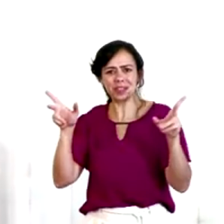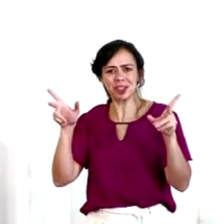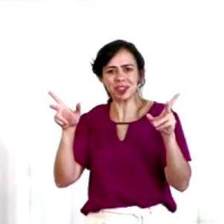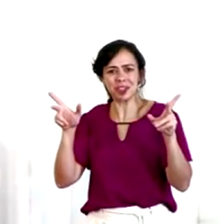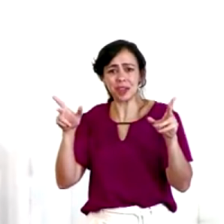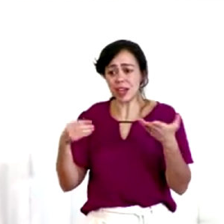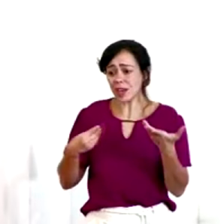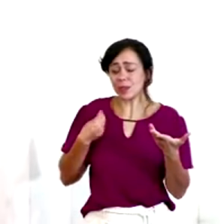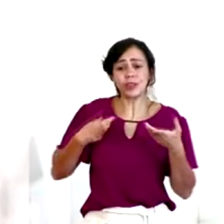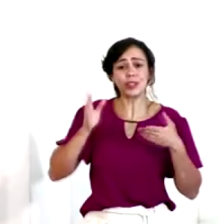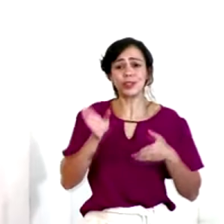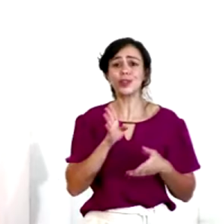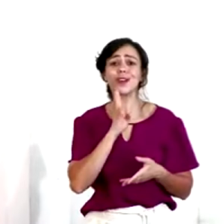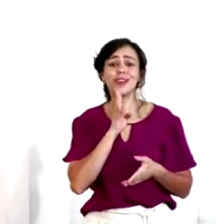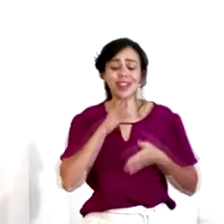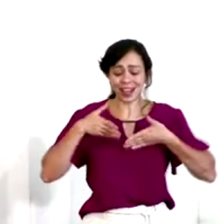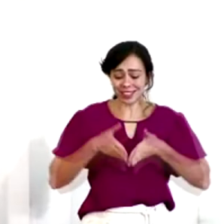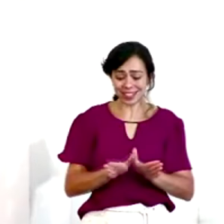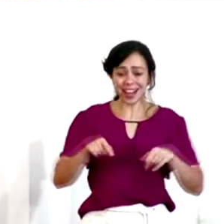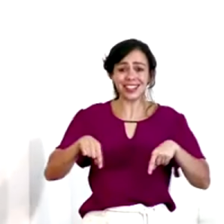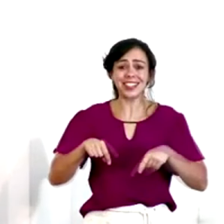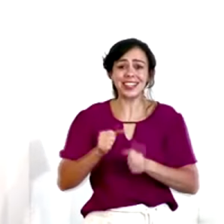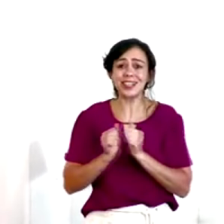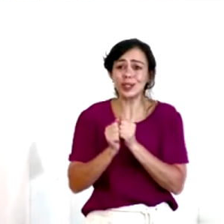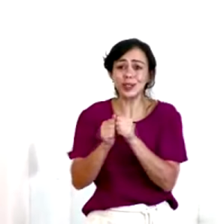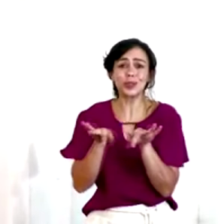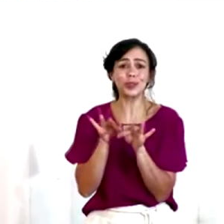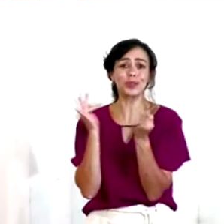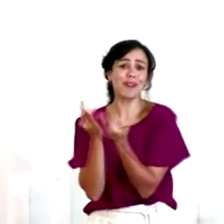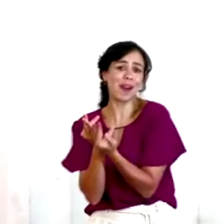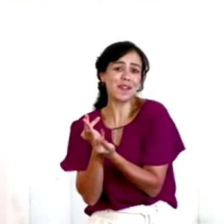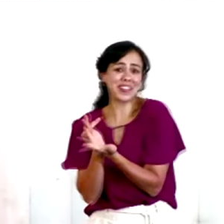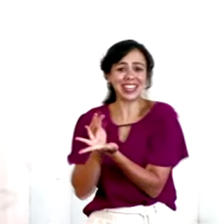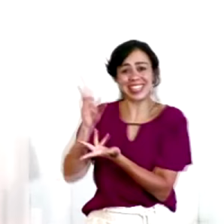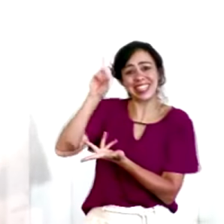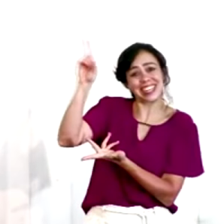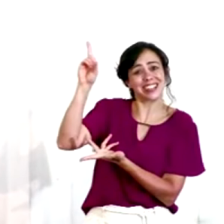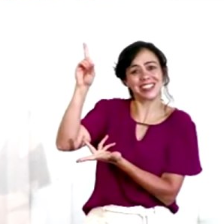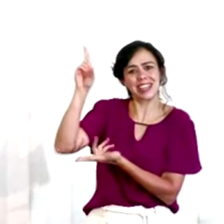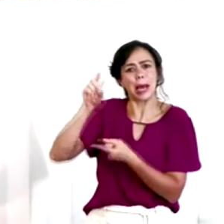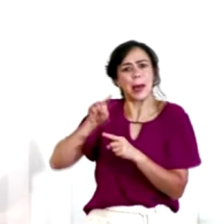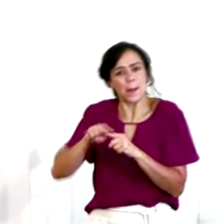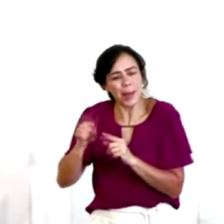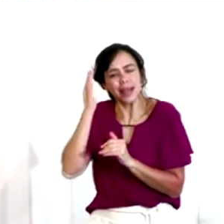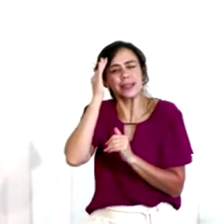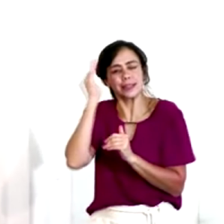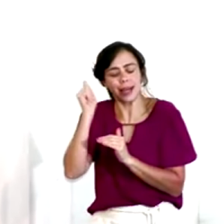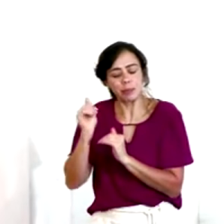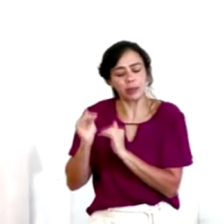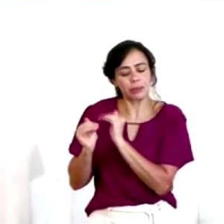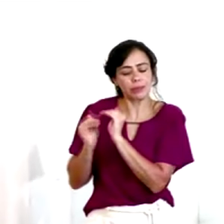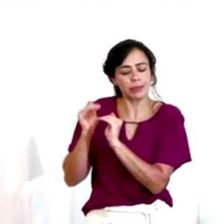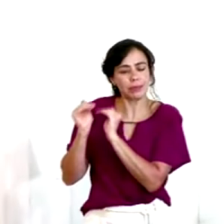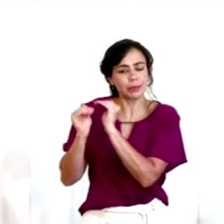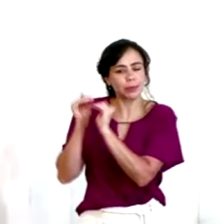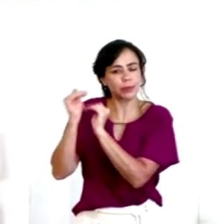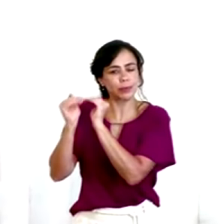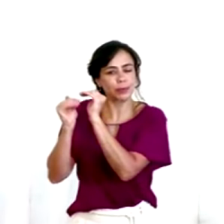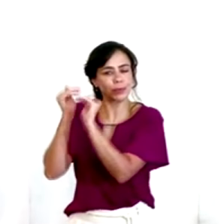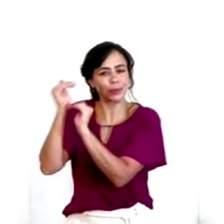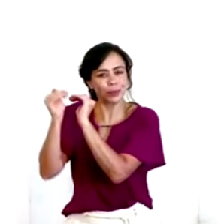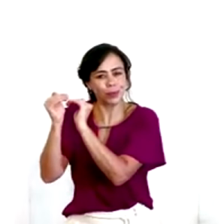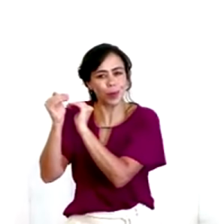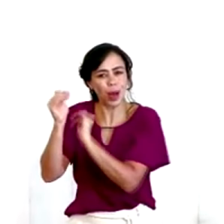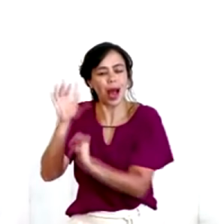dos anos um amor e um apego cada vez maior pela Escritura Sagrada, por Cristo,